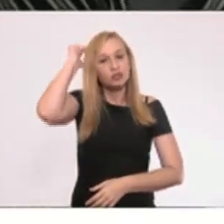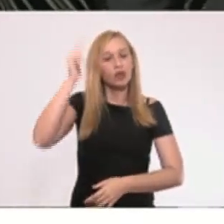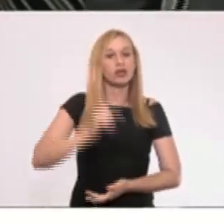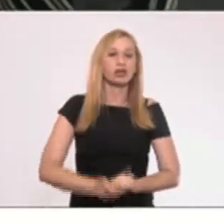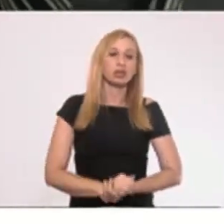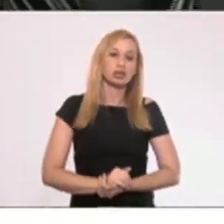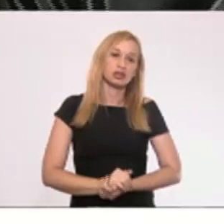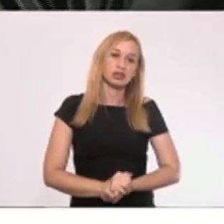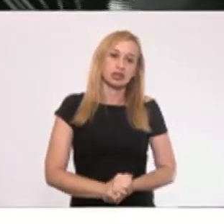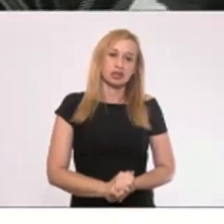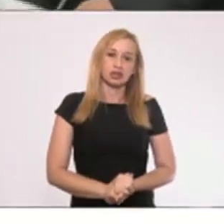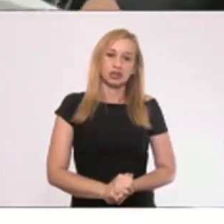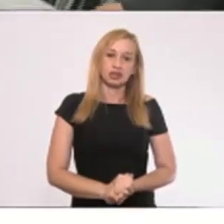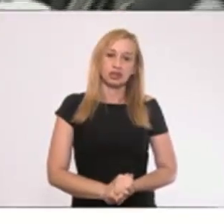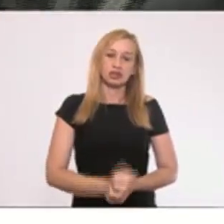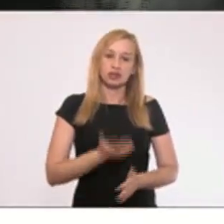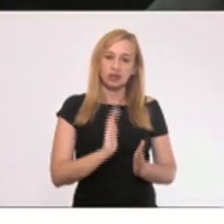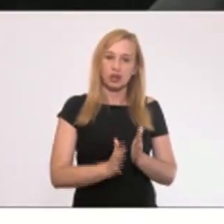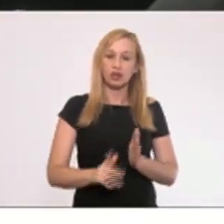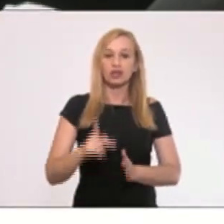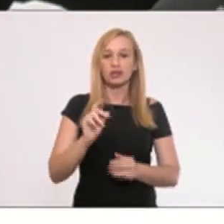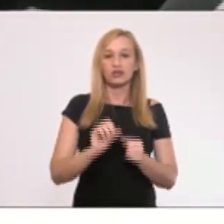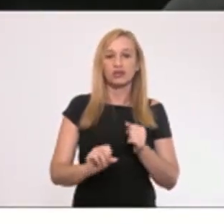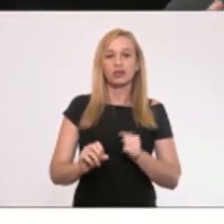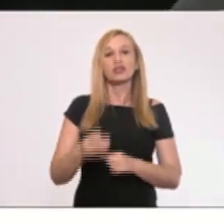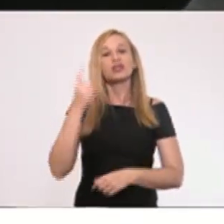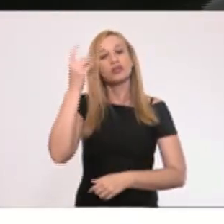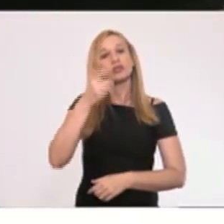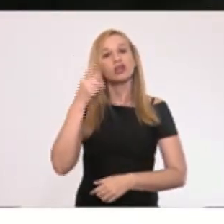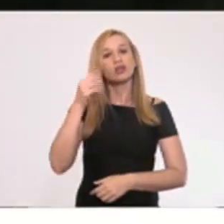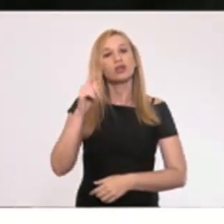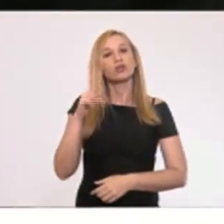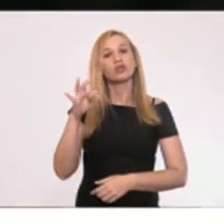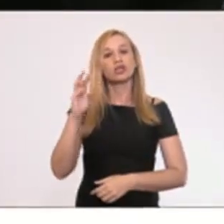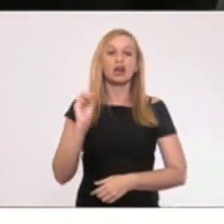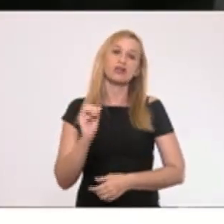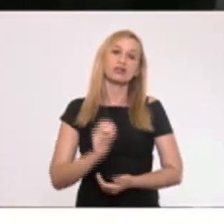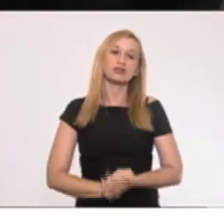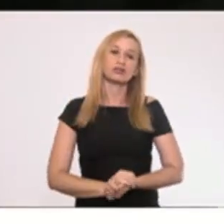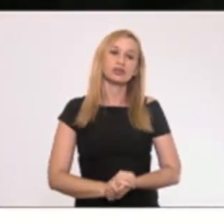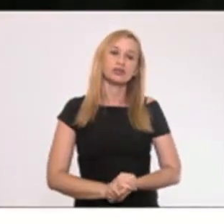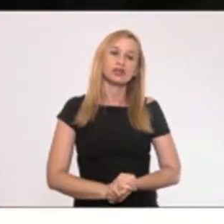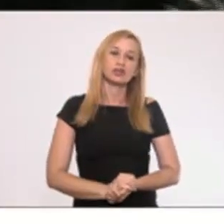a questão de ordem feita pelo deputado Gustavo Schmidt, para